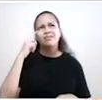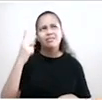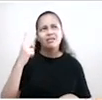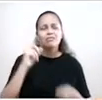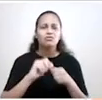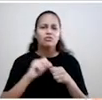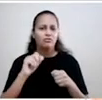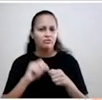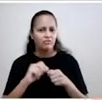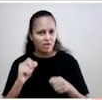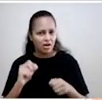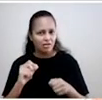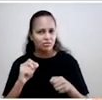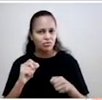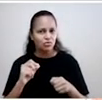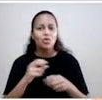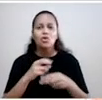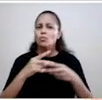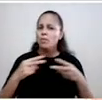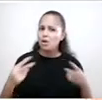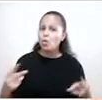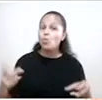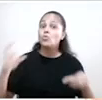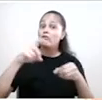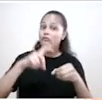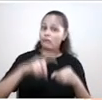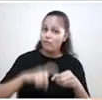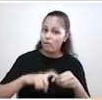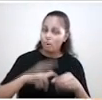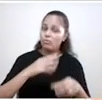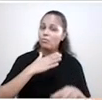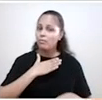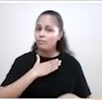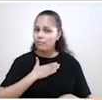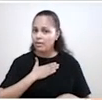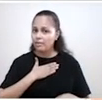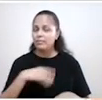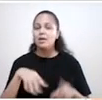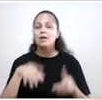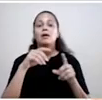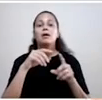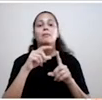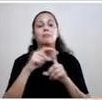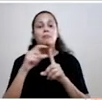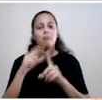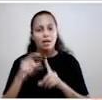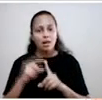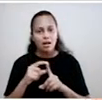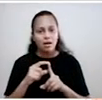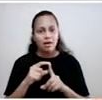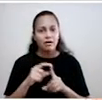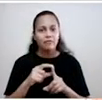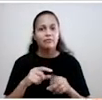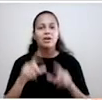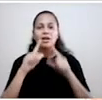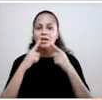e essa coisa volta para mim mesmo. Olha só, grande parte deles na língua portuguesa termina